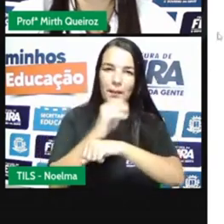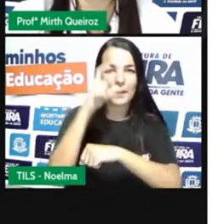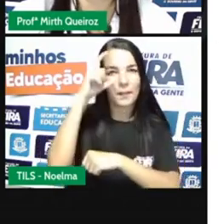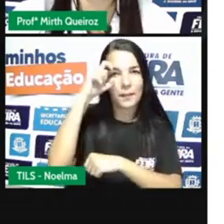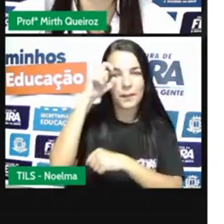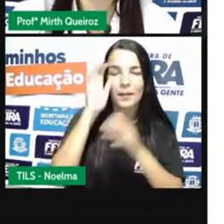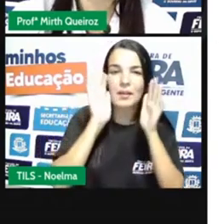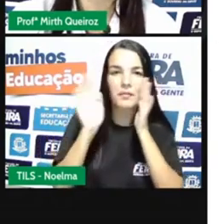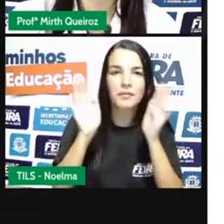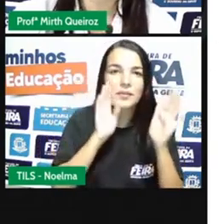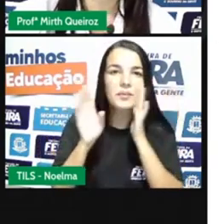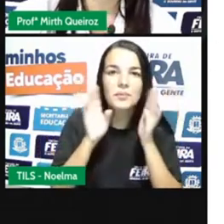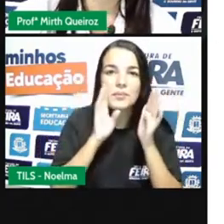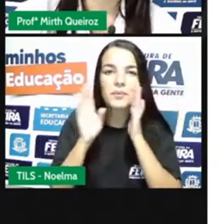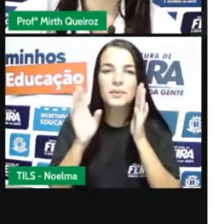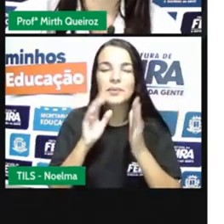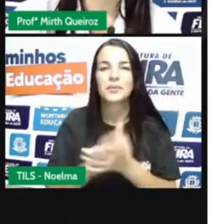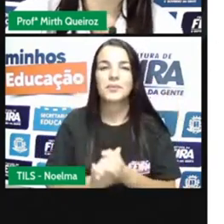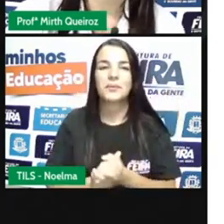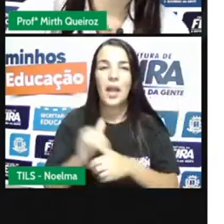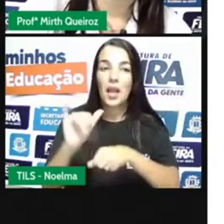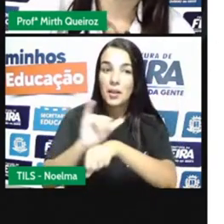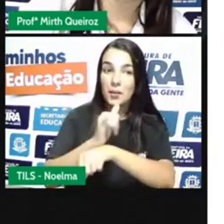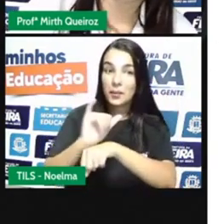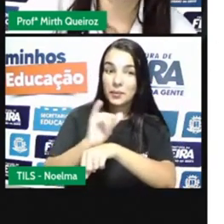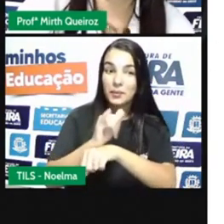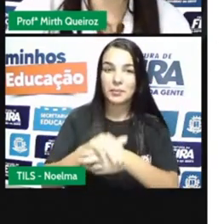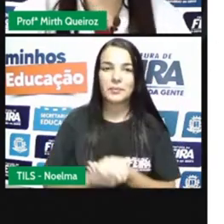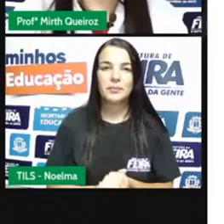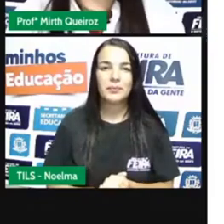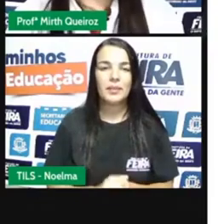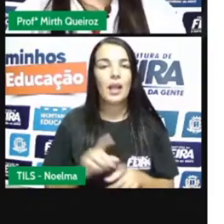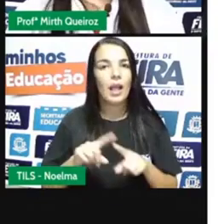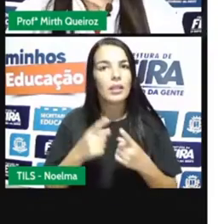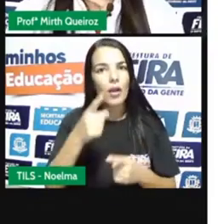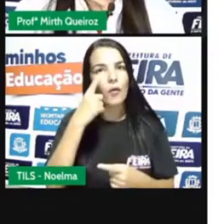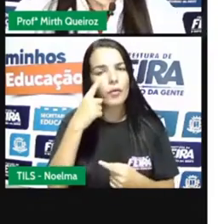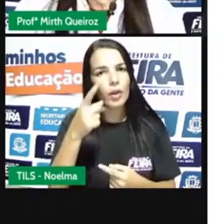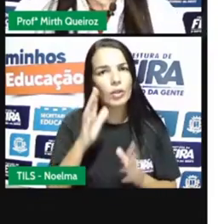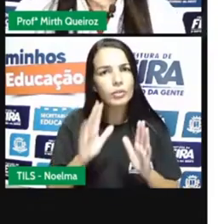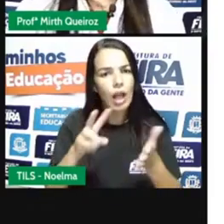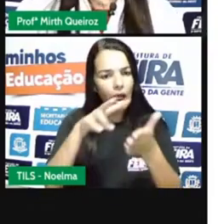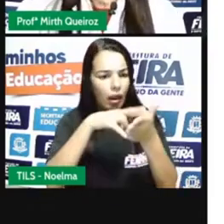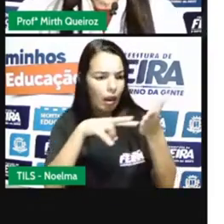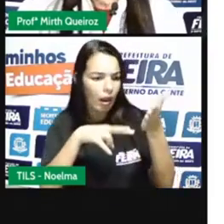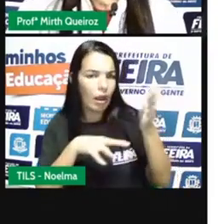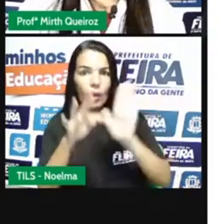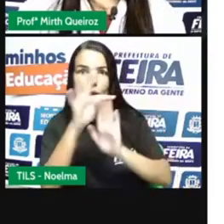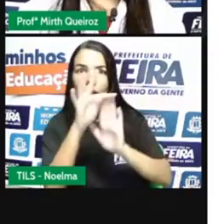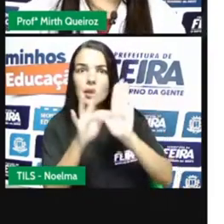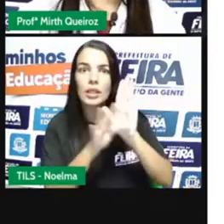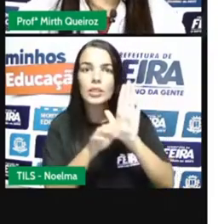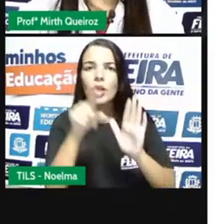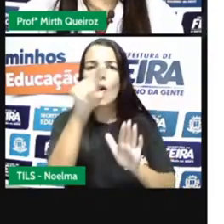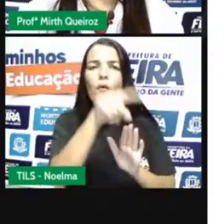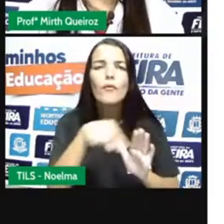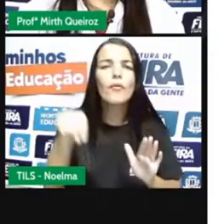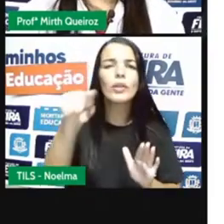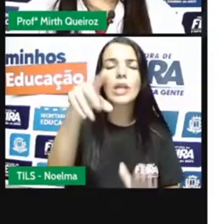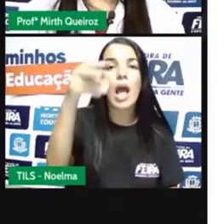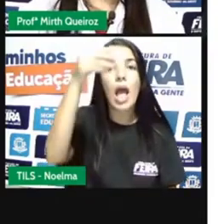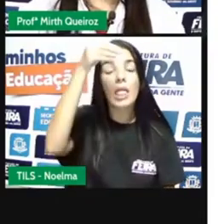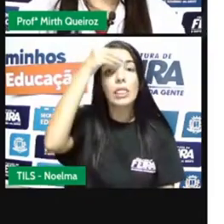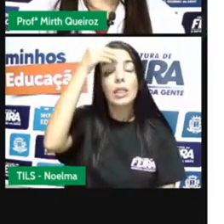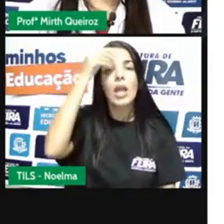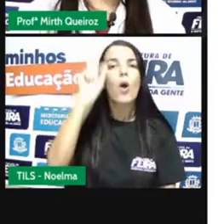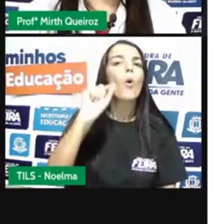YouTube e no LinkedIn. Gente, a Pro leu esse texto todo para vocês, só para vocês entenderem